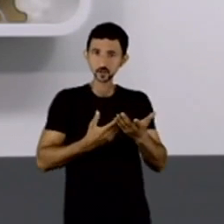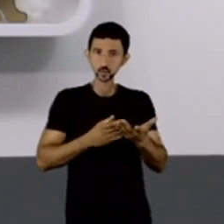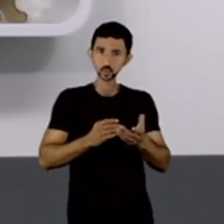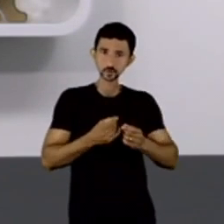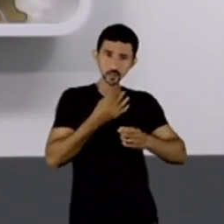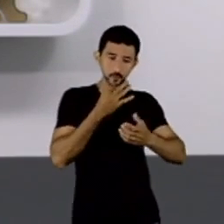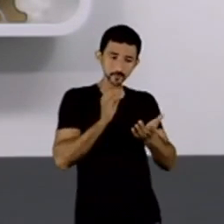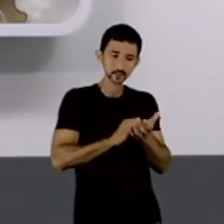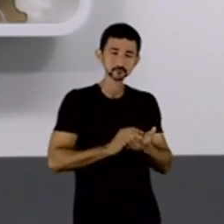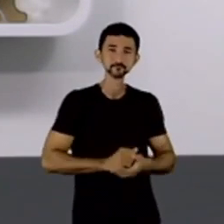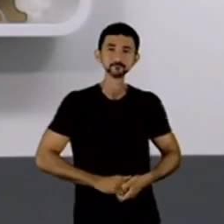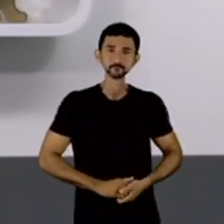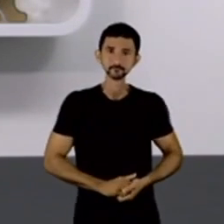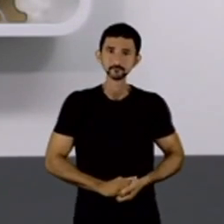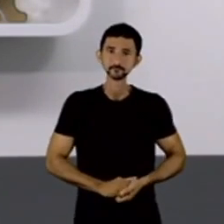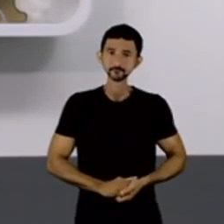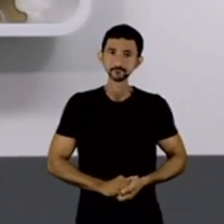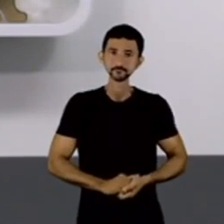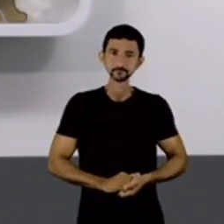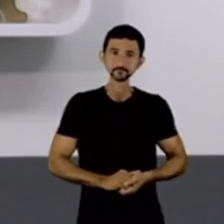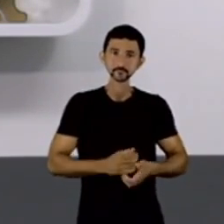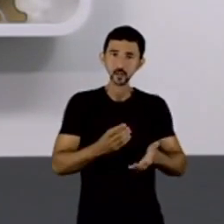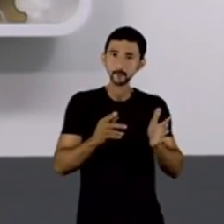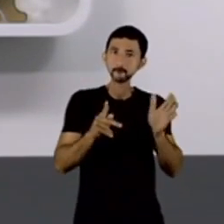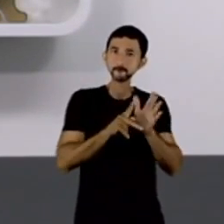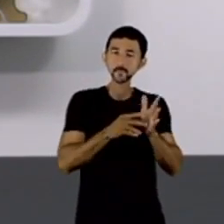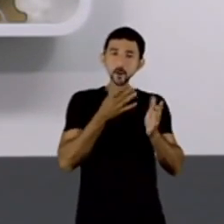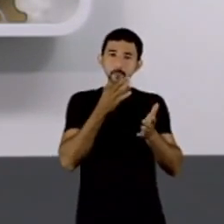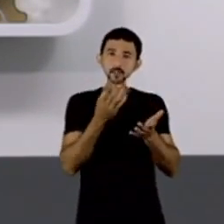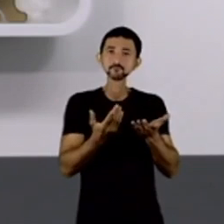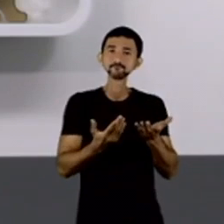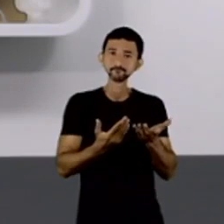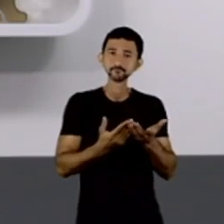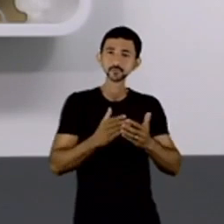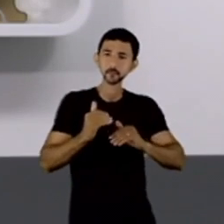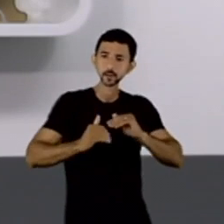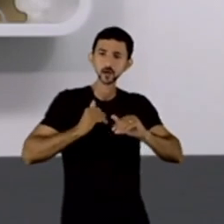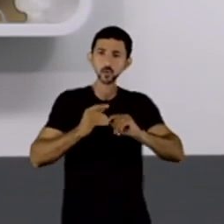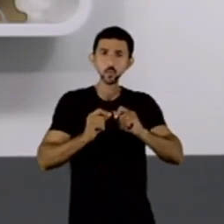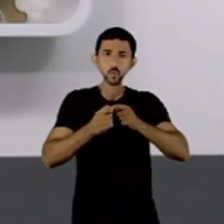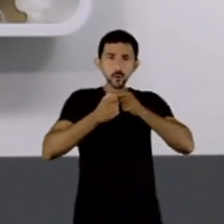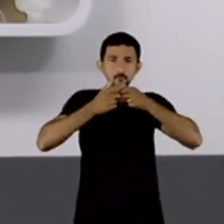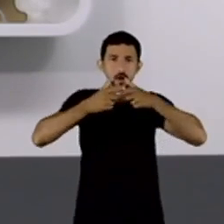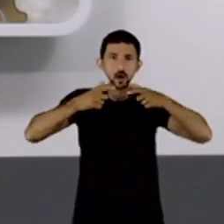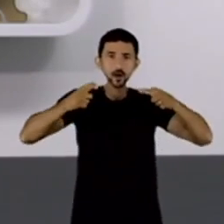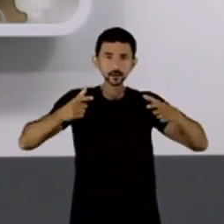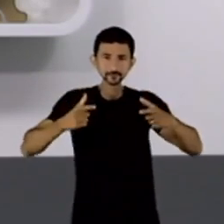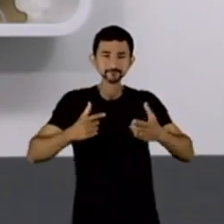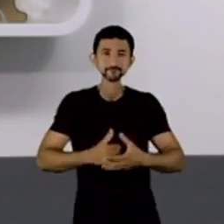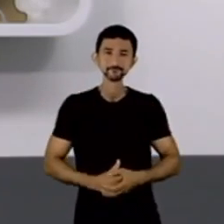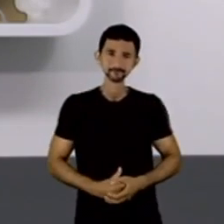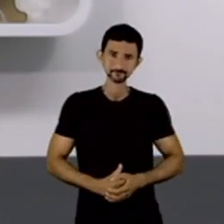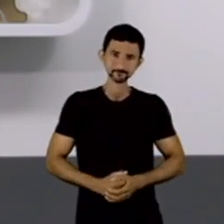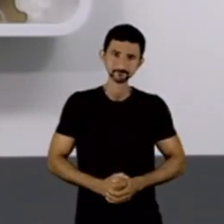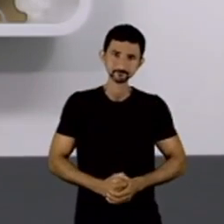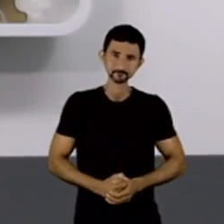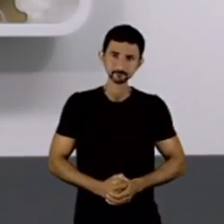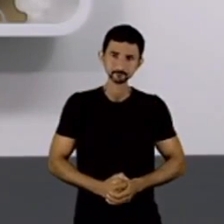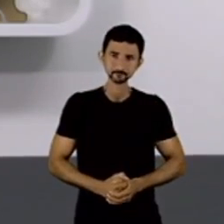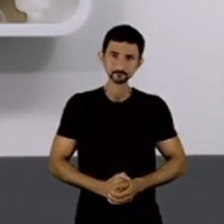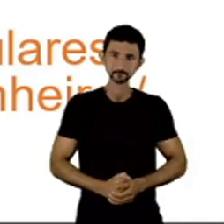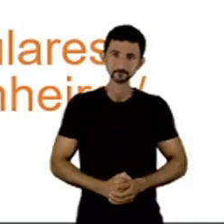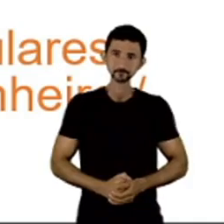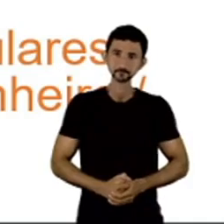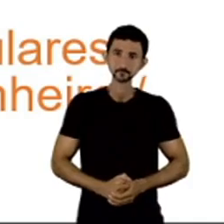o seu senso crítico, né? Opinião própria, e possa, por meio disso, ampliar o seu repertório. Olha na